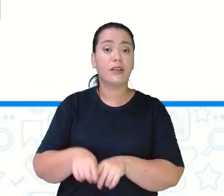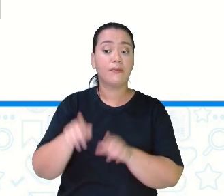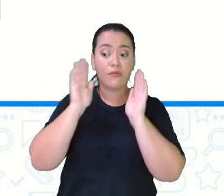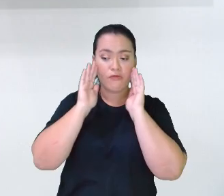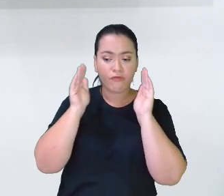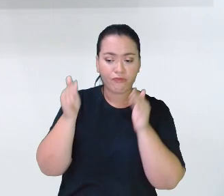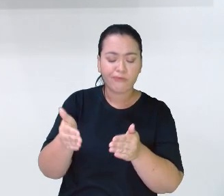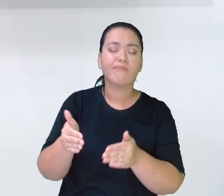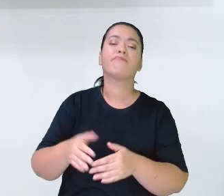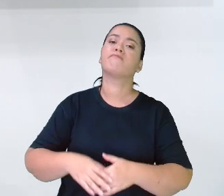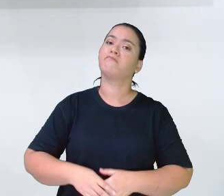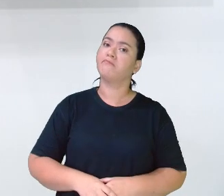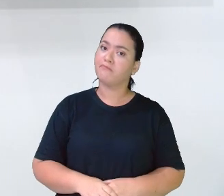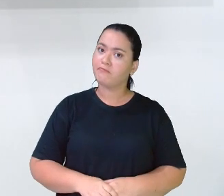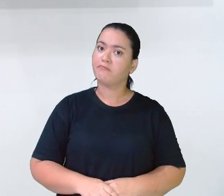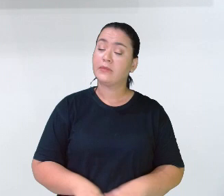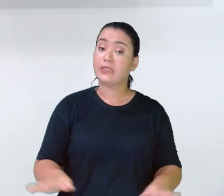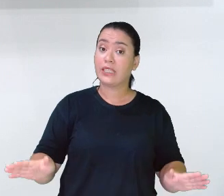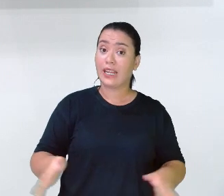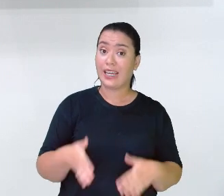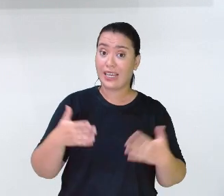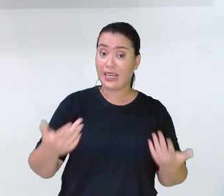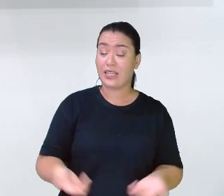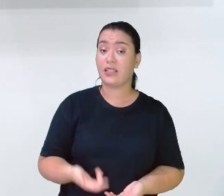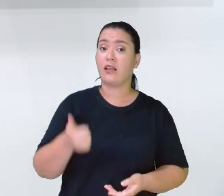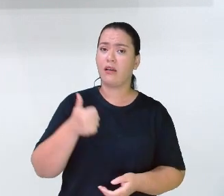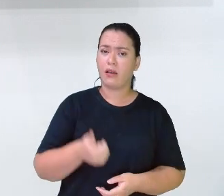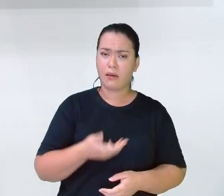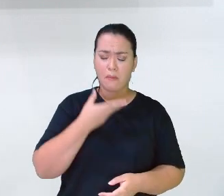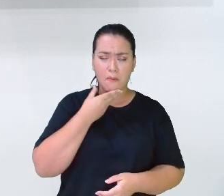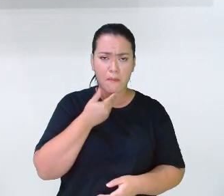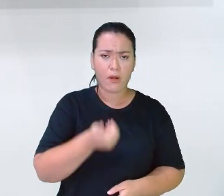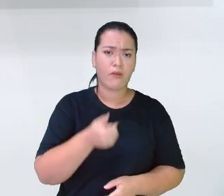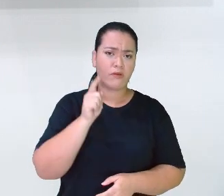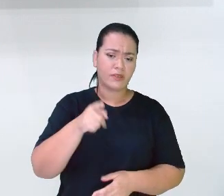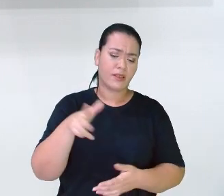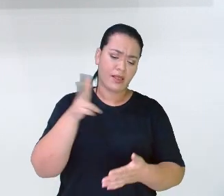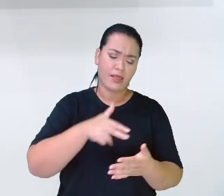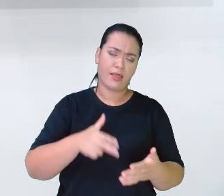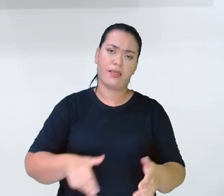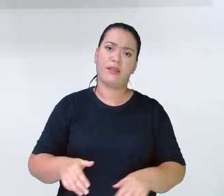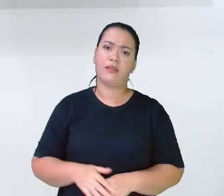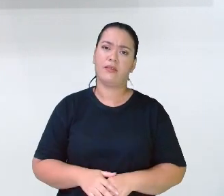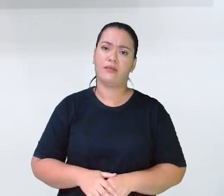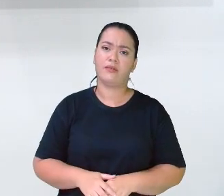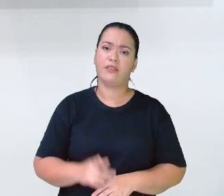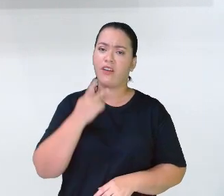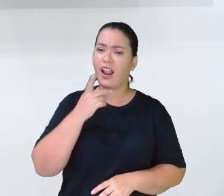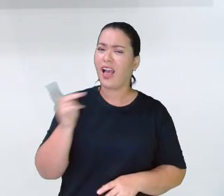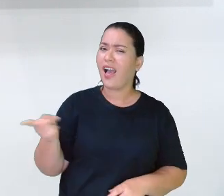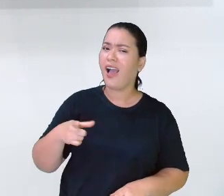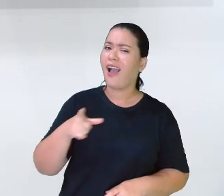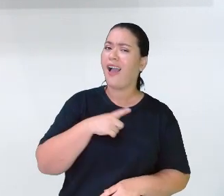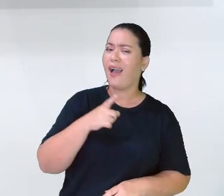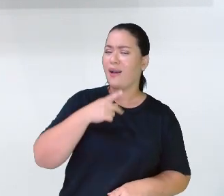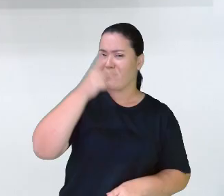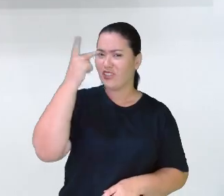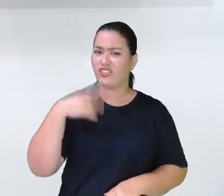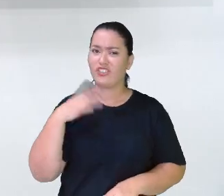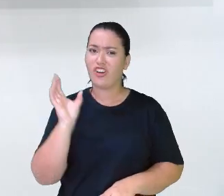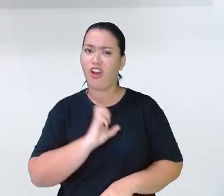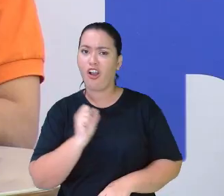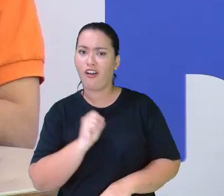e a concentração. Então, vale muito a pena você ler. Professora, será que tem amantes da leitura aí no nosso chat